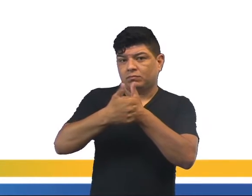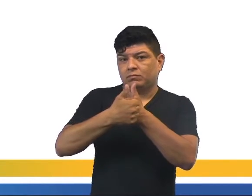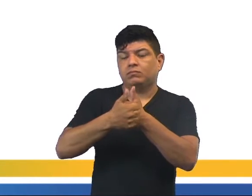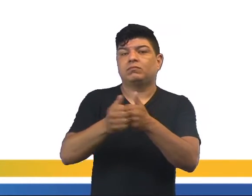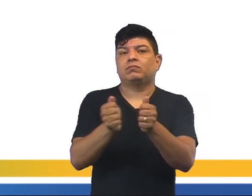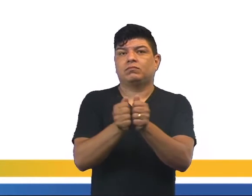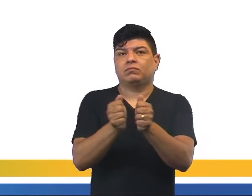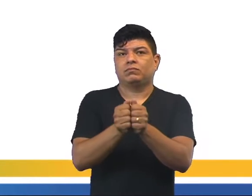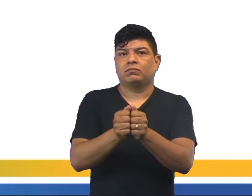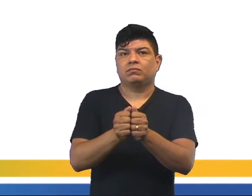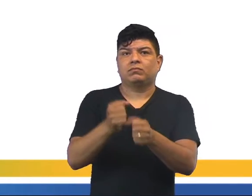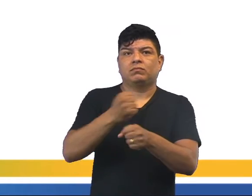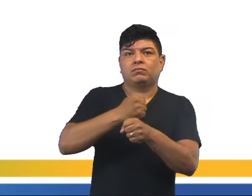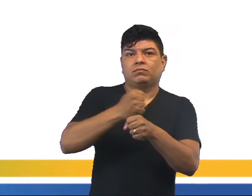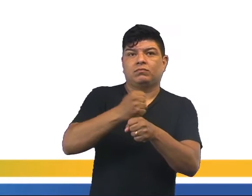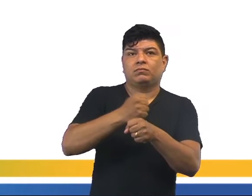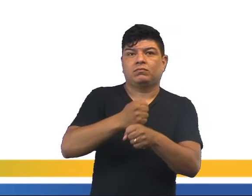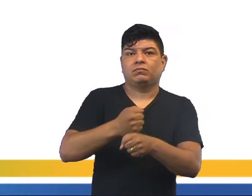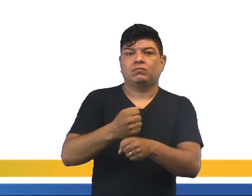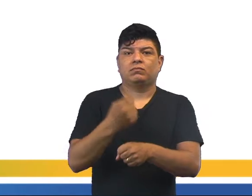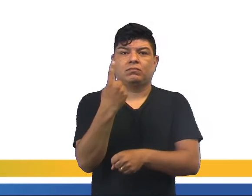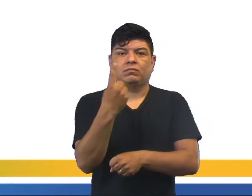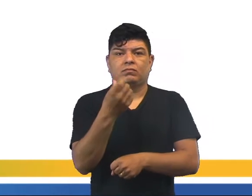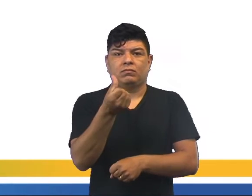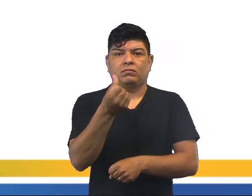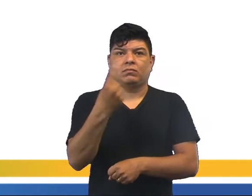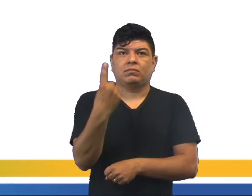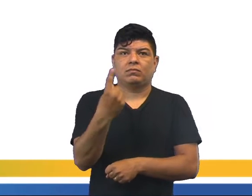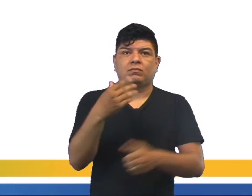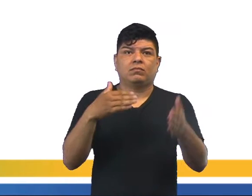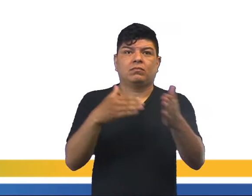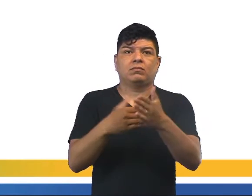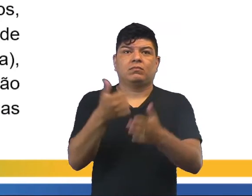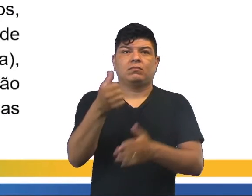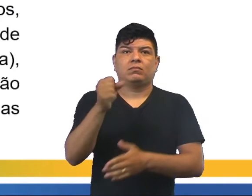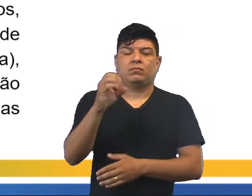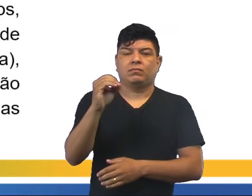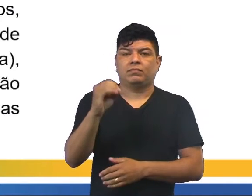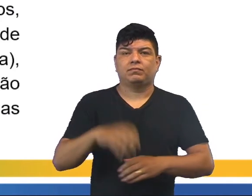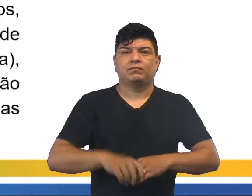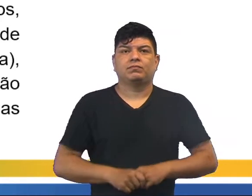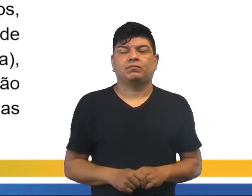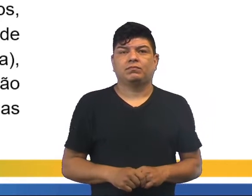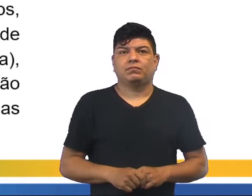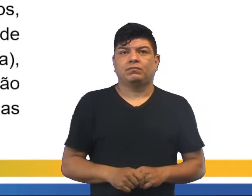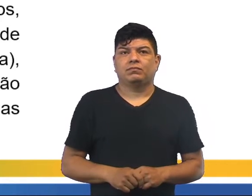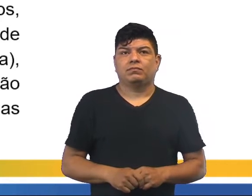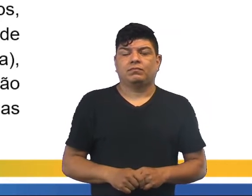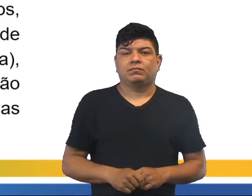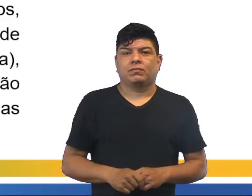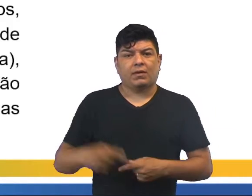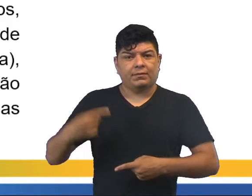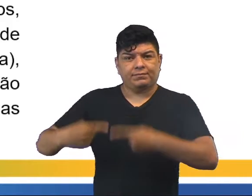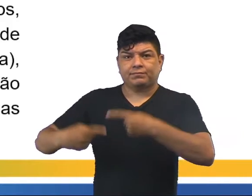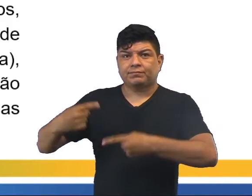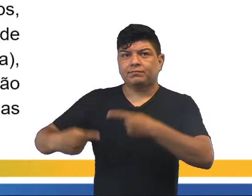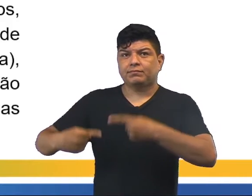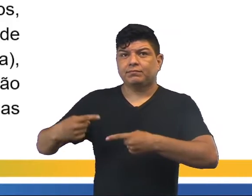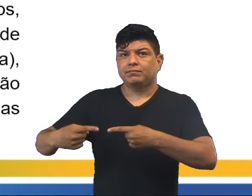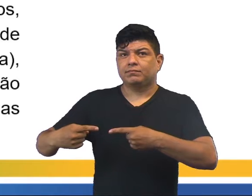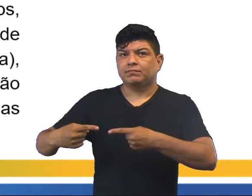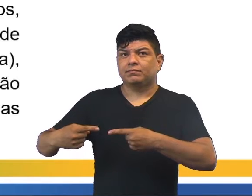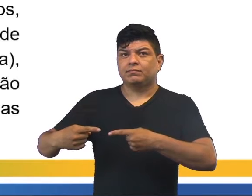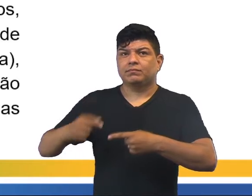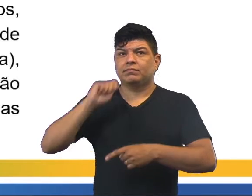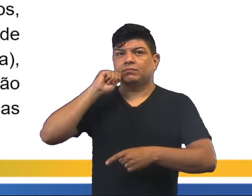ano 54. É a imagem que está representada. Bom, a política